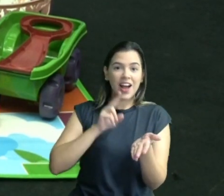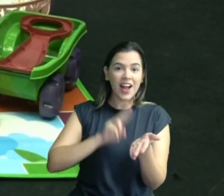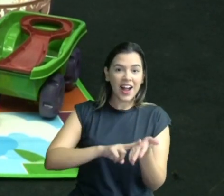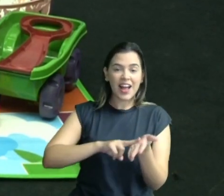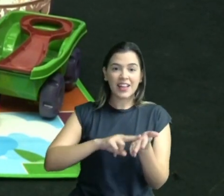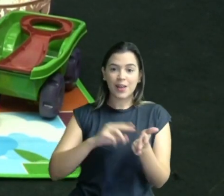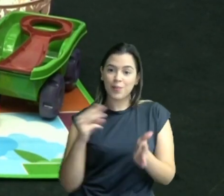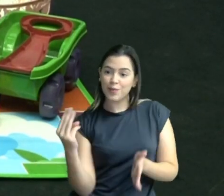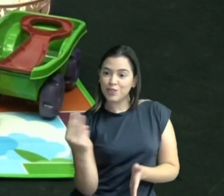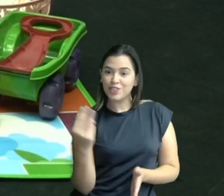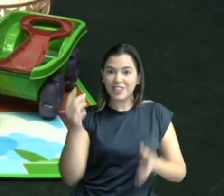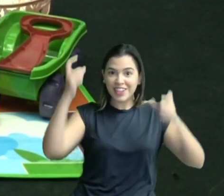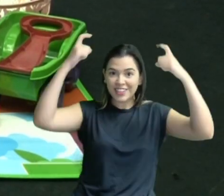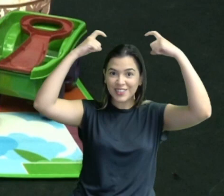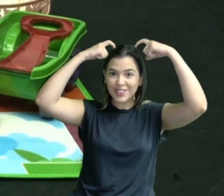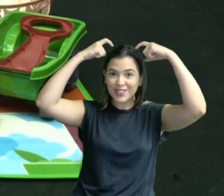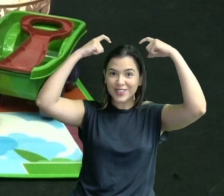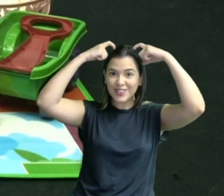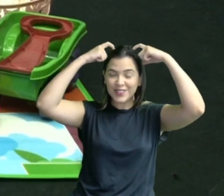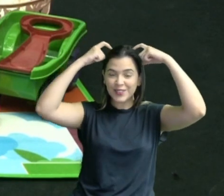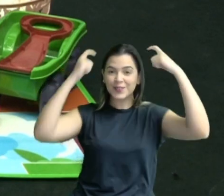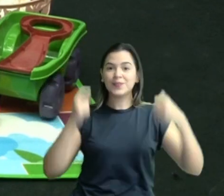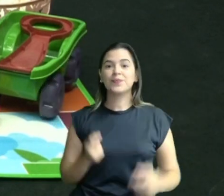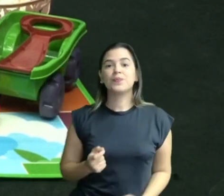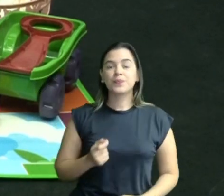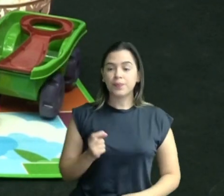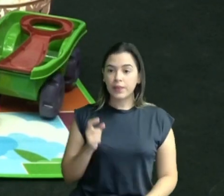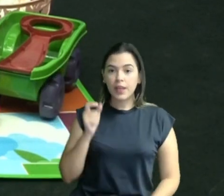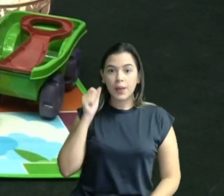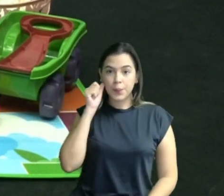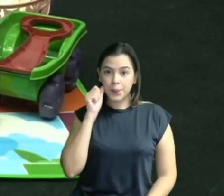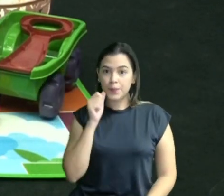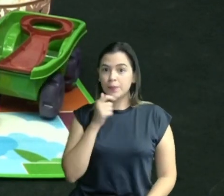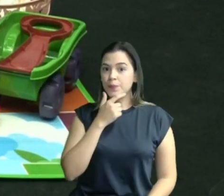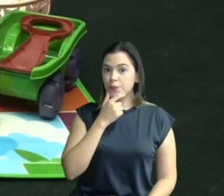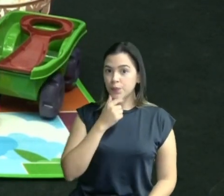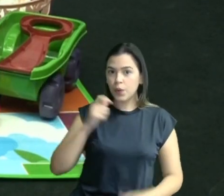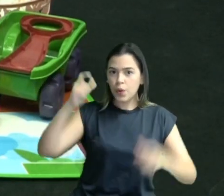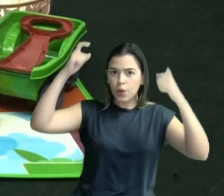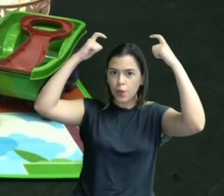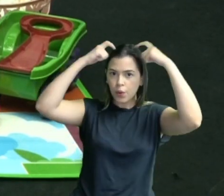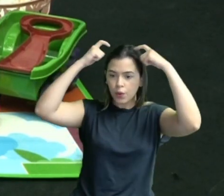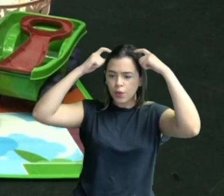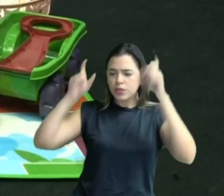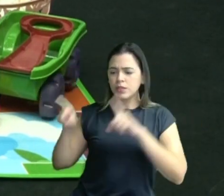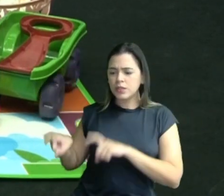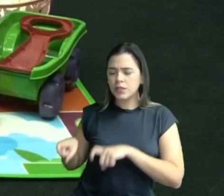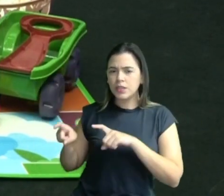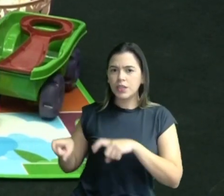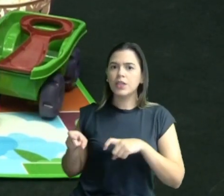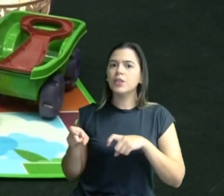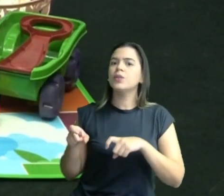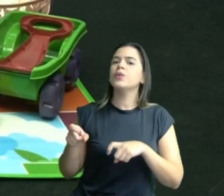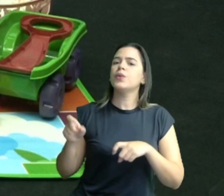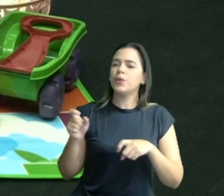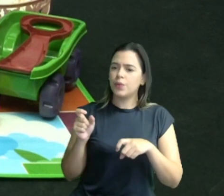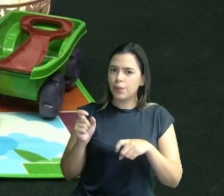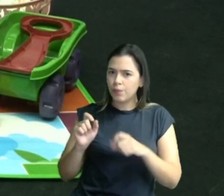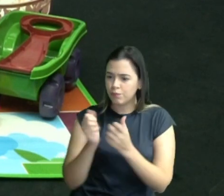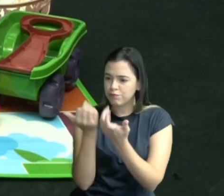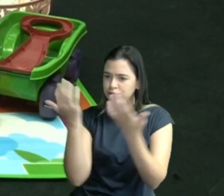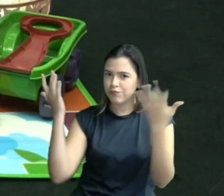Três Ursos senhor e senhora urso Sítio Três Ursos na tua